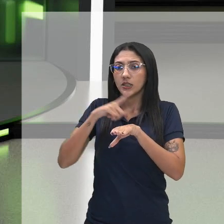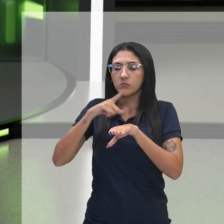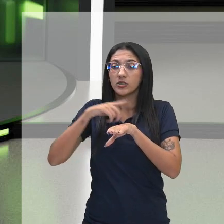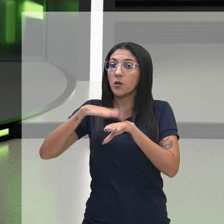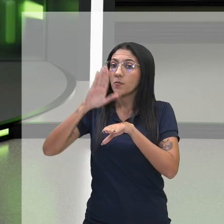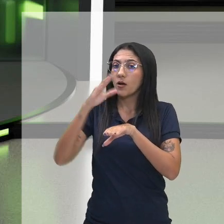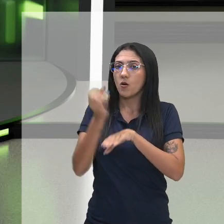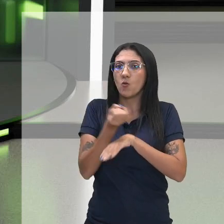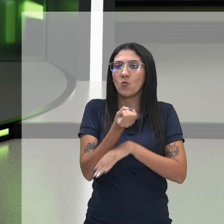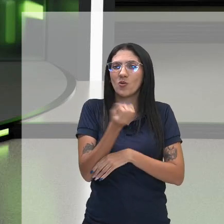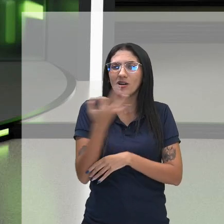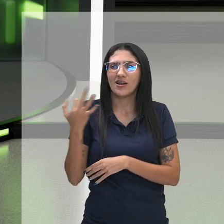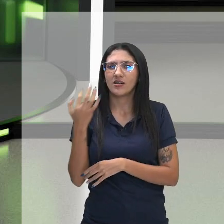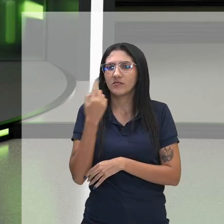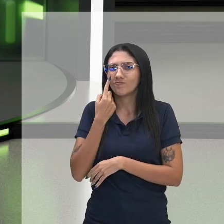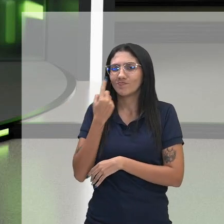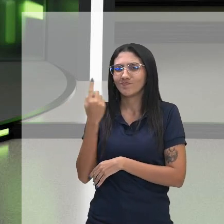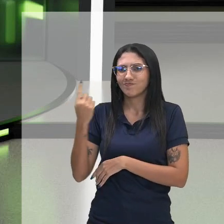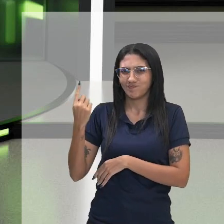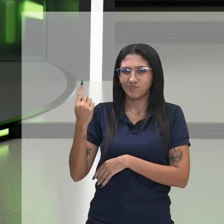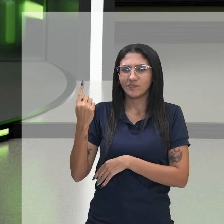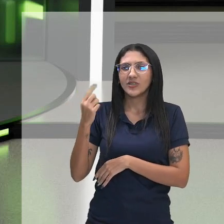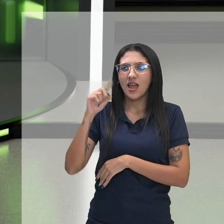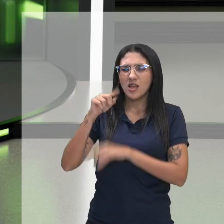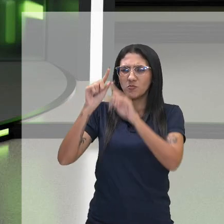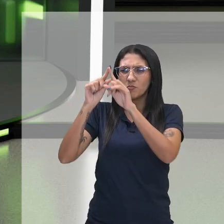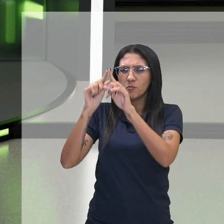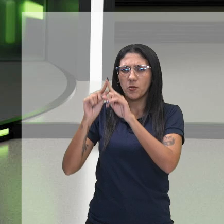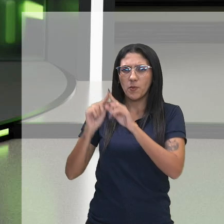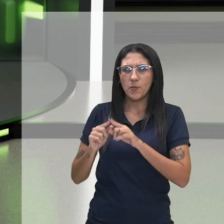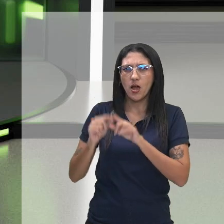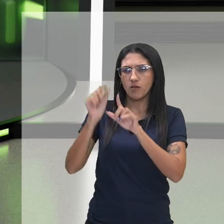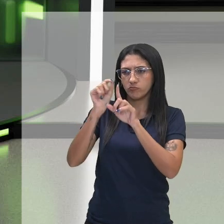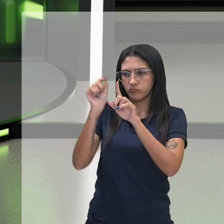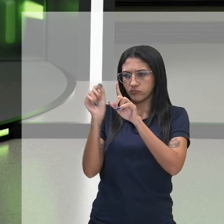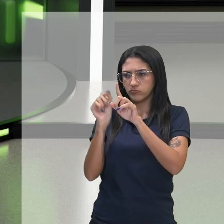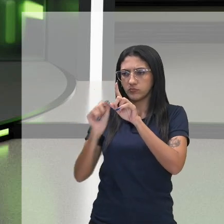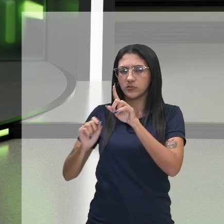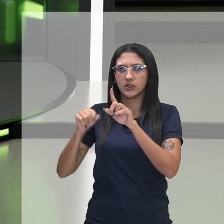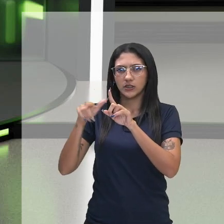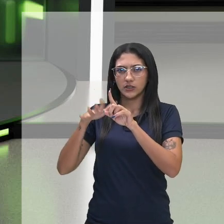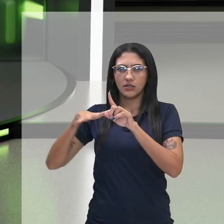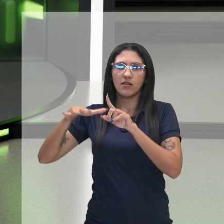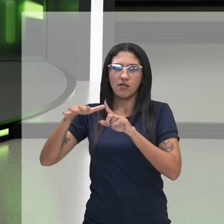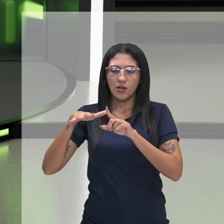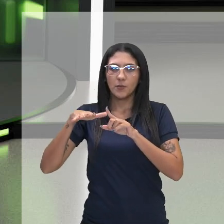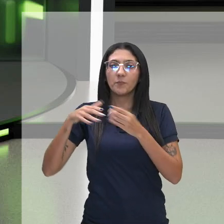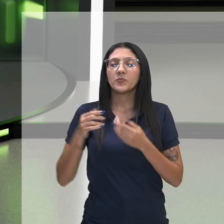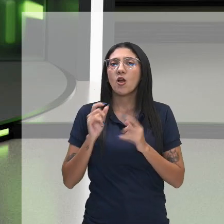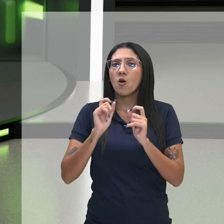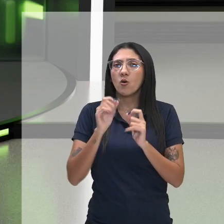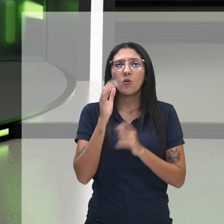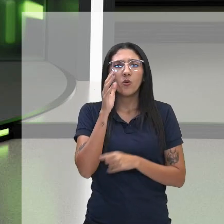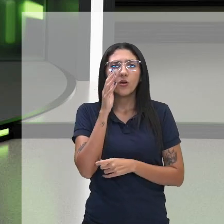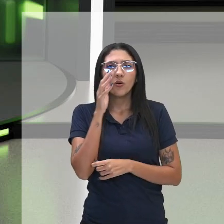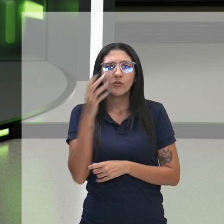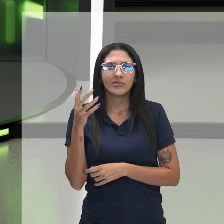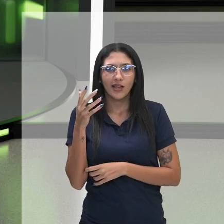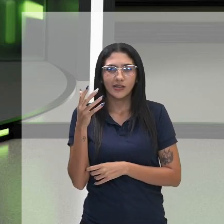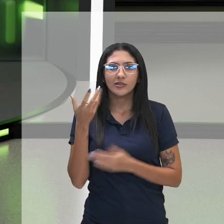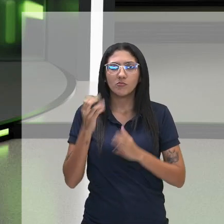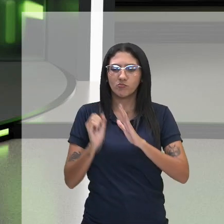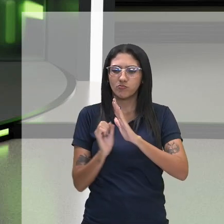maior quantidade, ó, de vulcões ativos, tá certo? E o que que vai sair desse vulcão